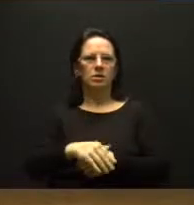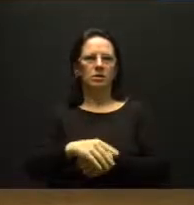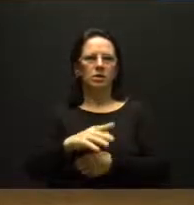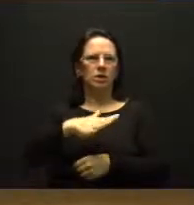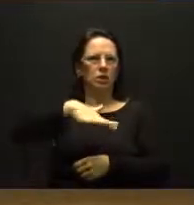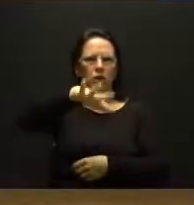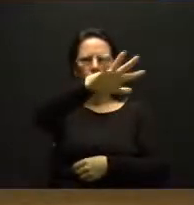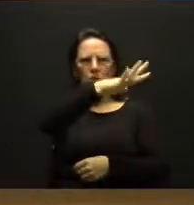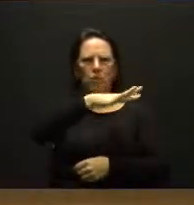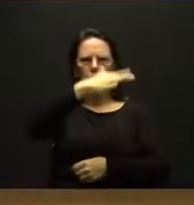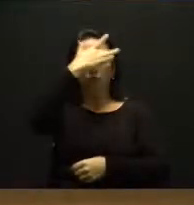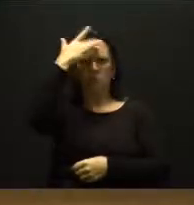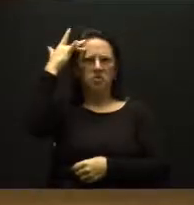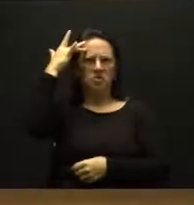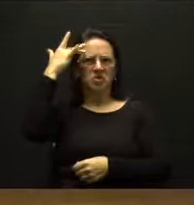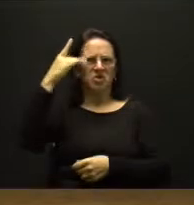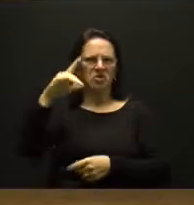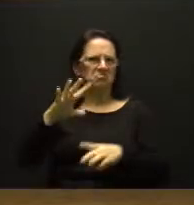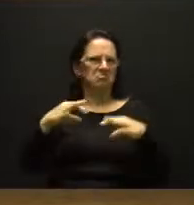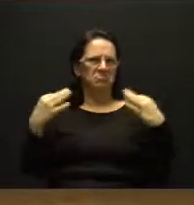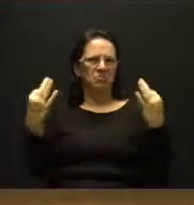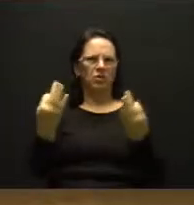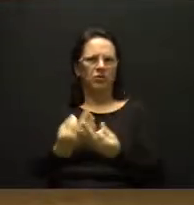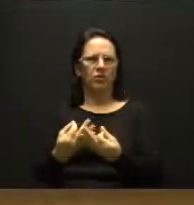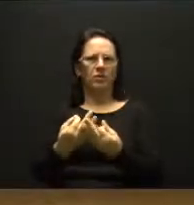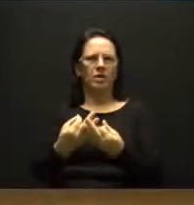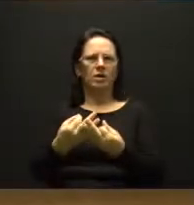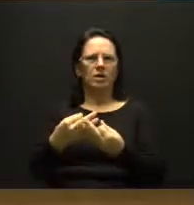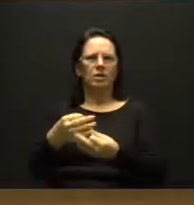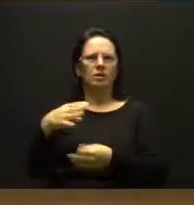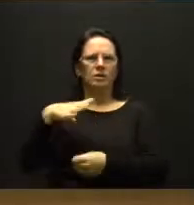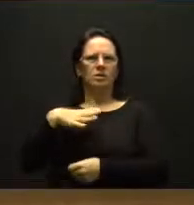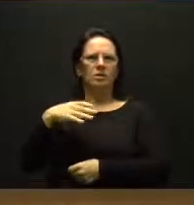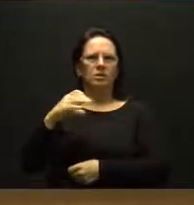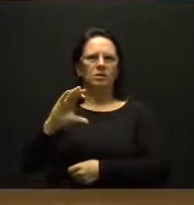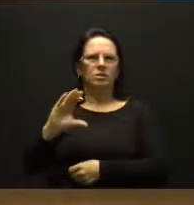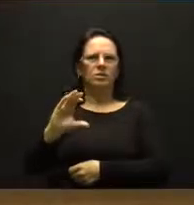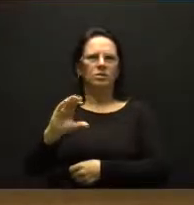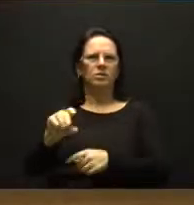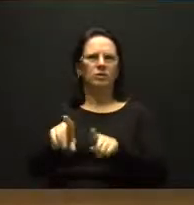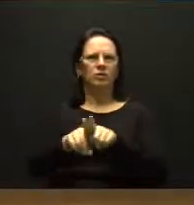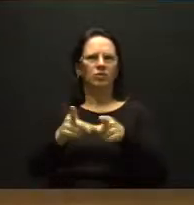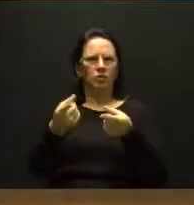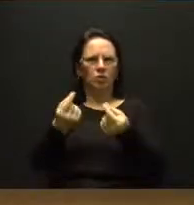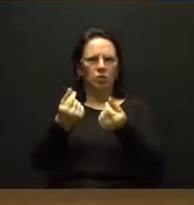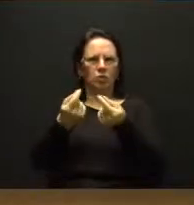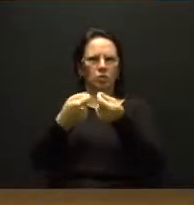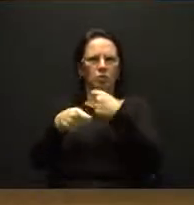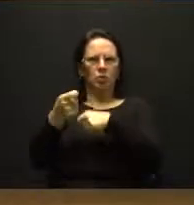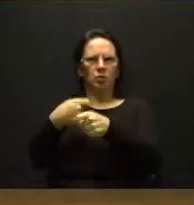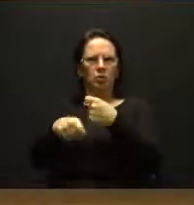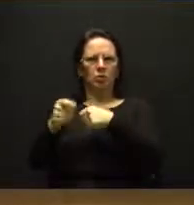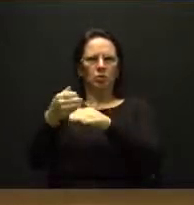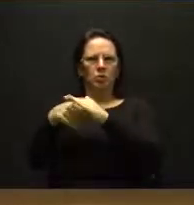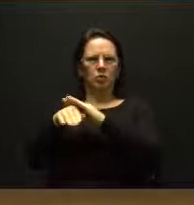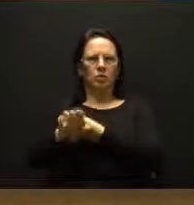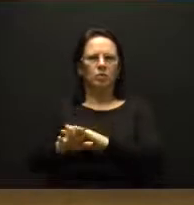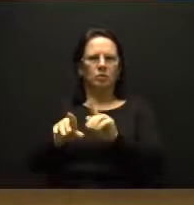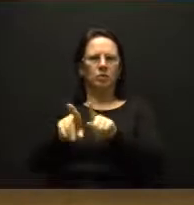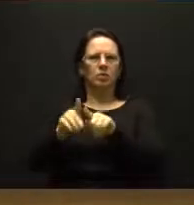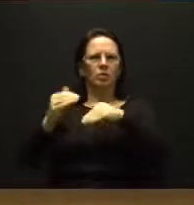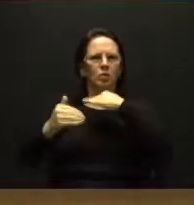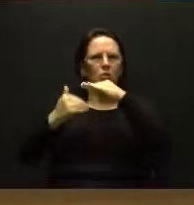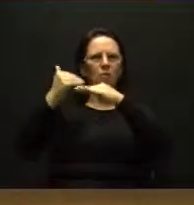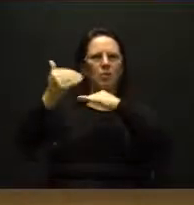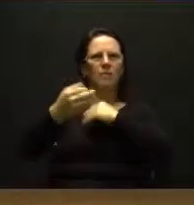e nem mais nenhuma família do nosso município porque nós vamos fazer economia justamente para investir no